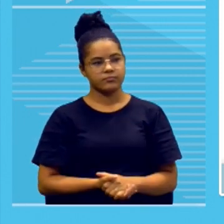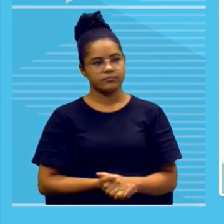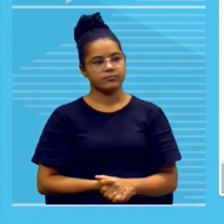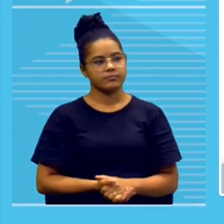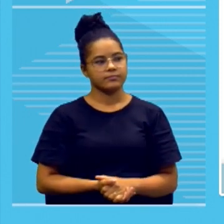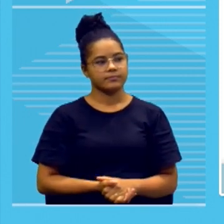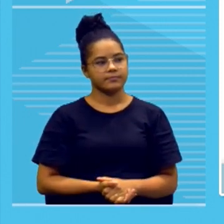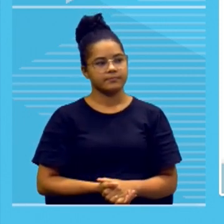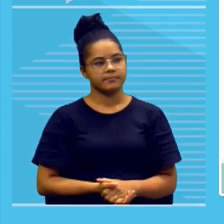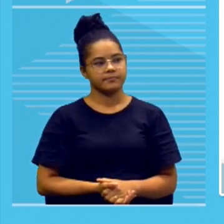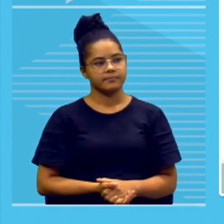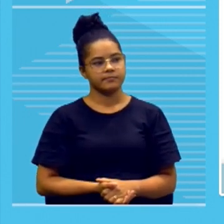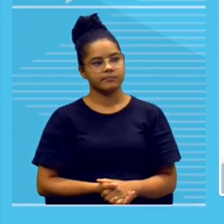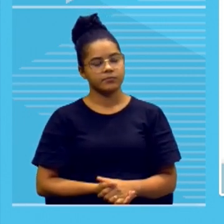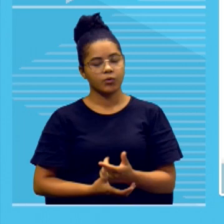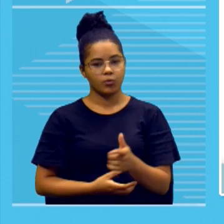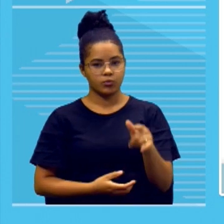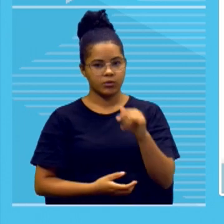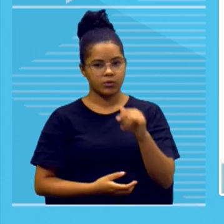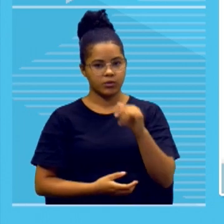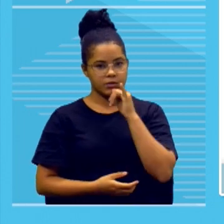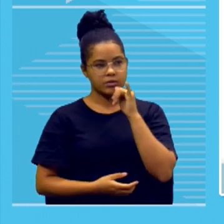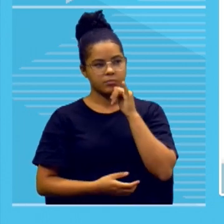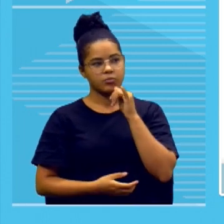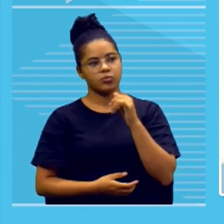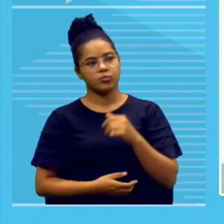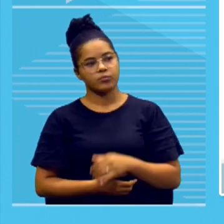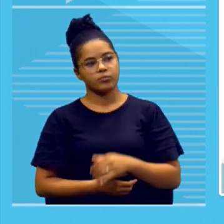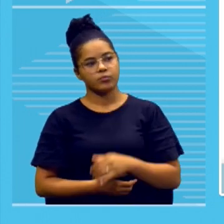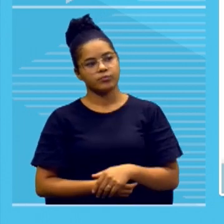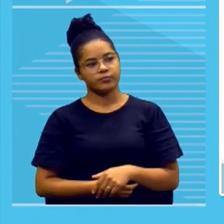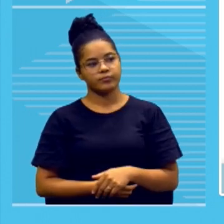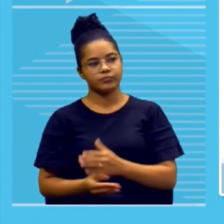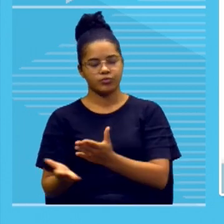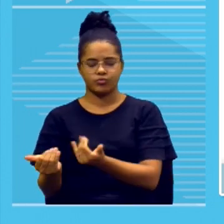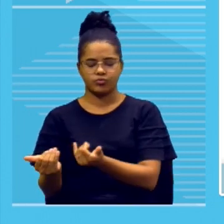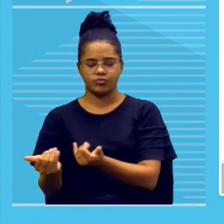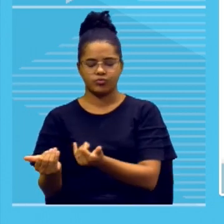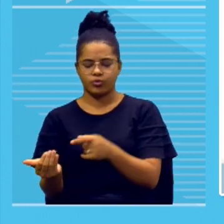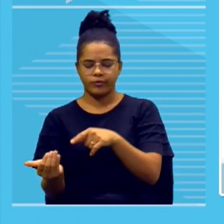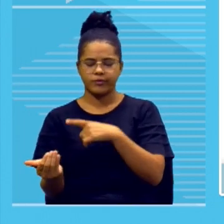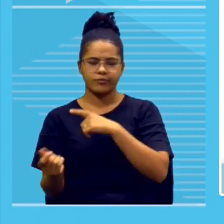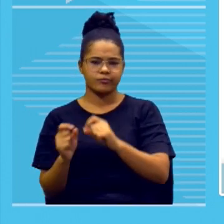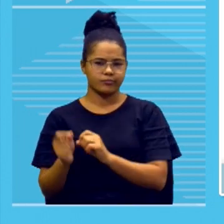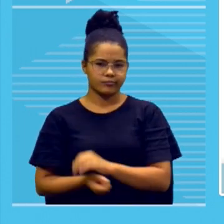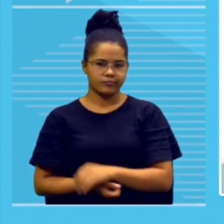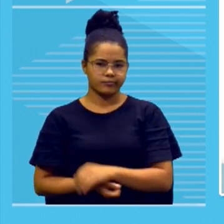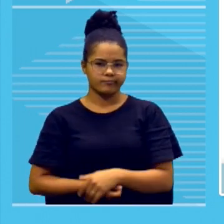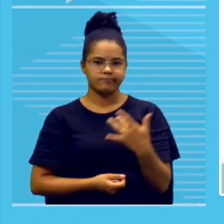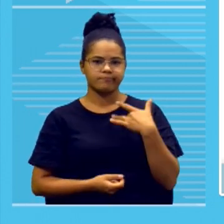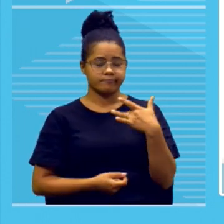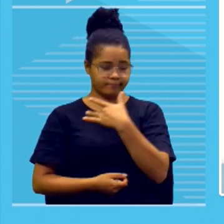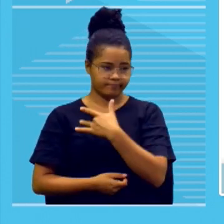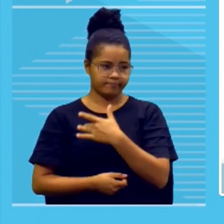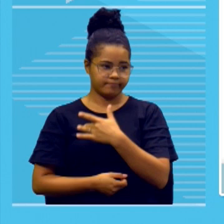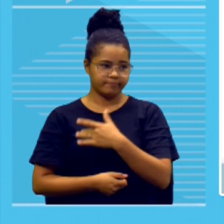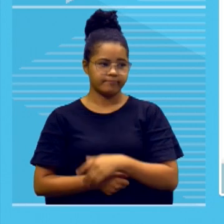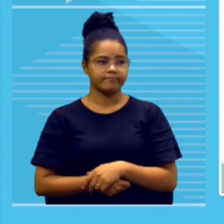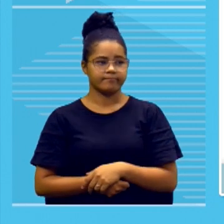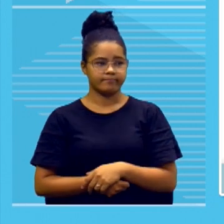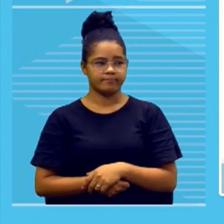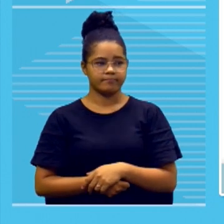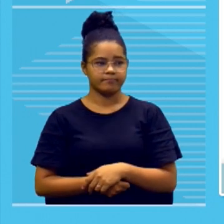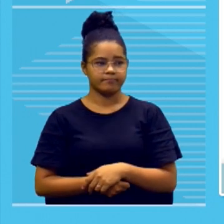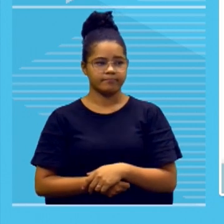saúde. Os idosos, sabedoria. Olha aqui. Os jovens